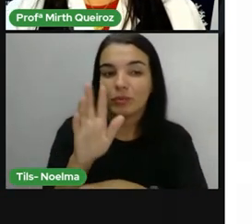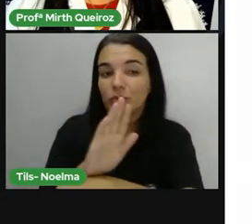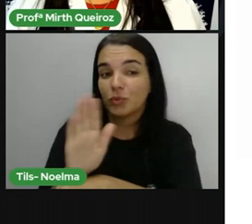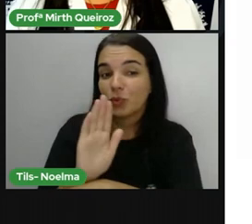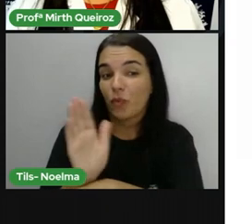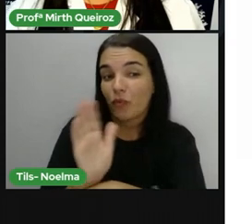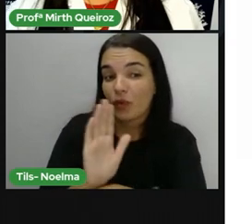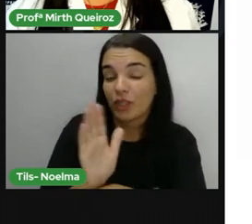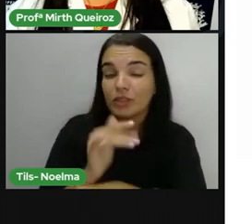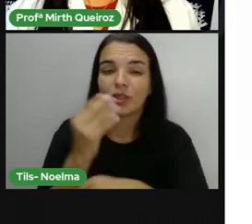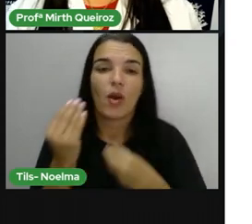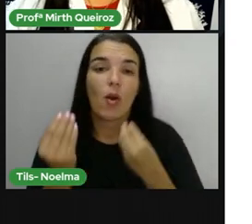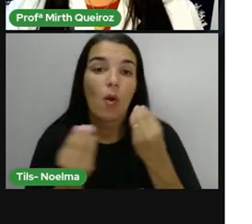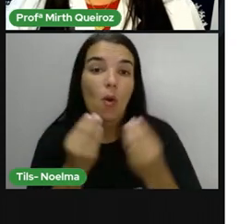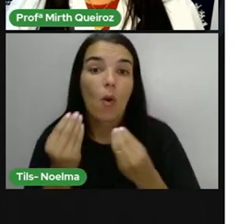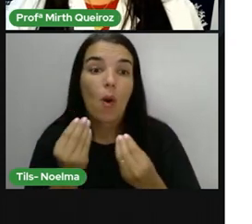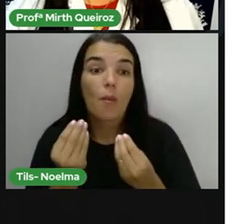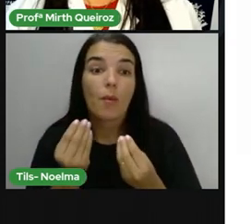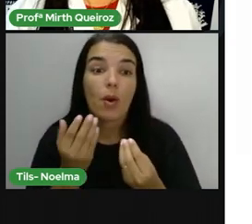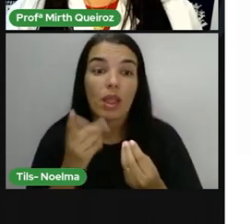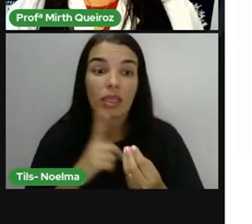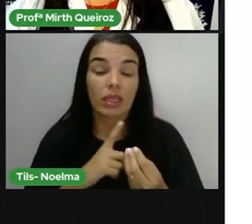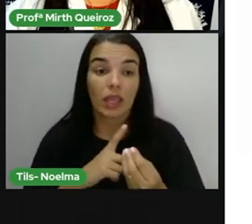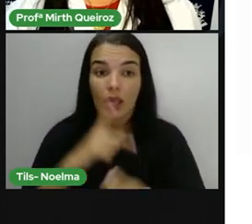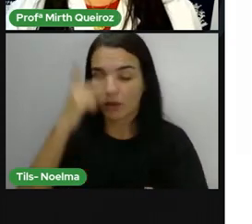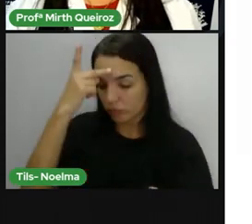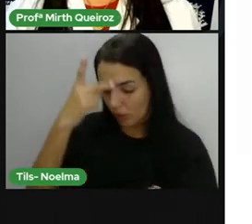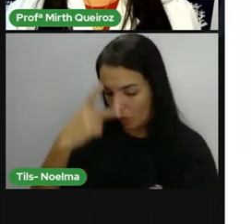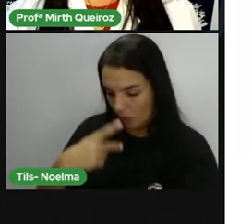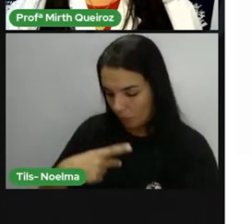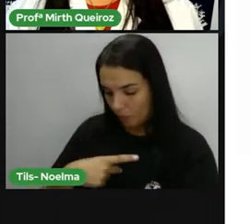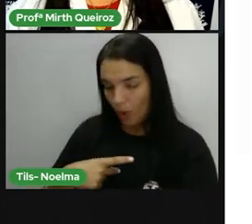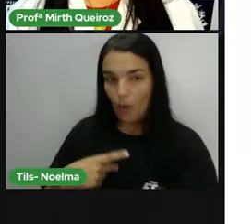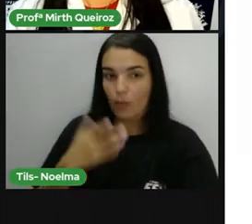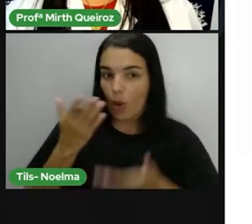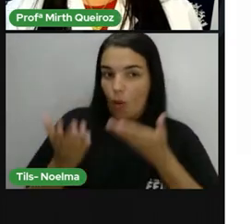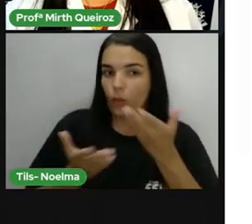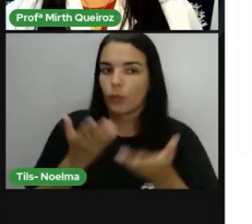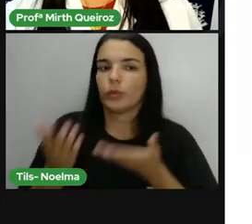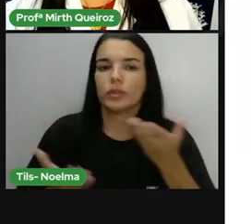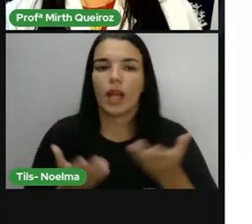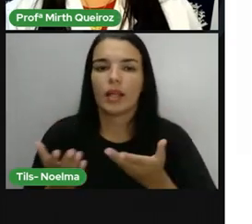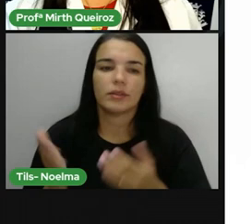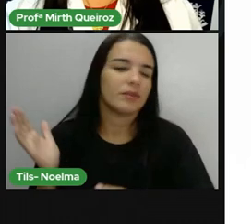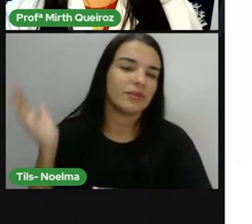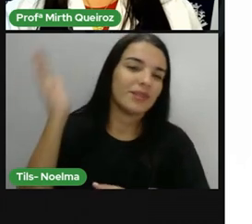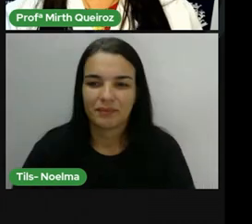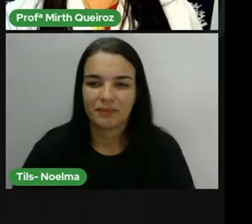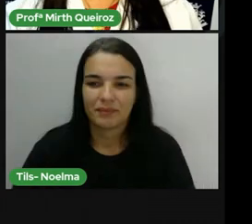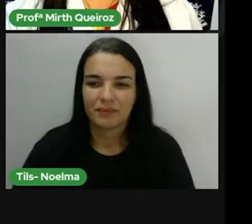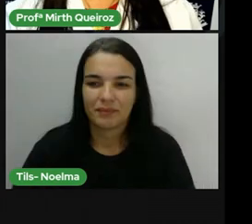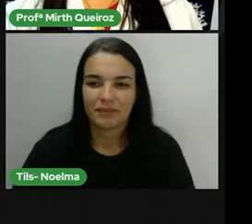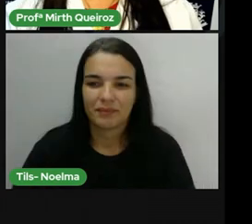mais sobre autocuidados aí com o Doutor Esportes. Vamos lá?